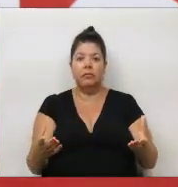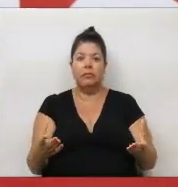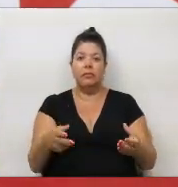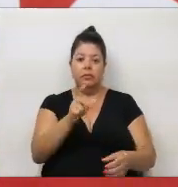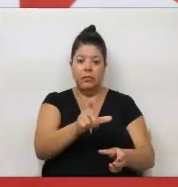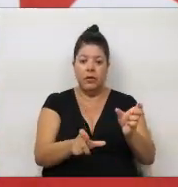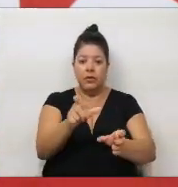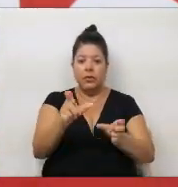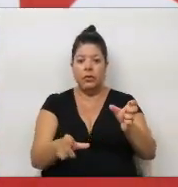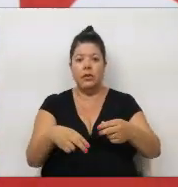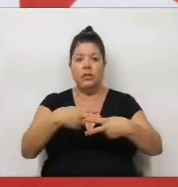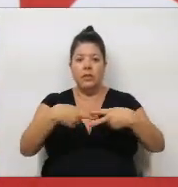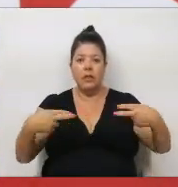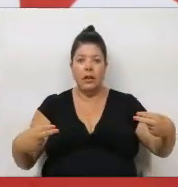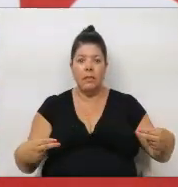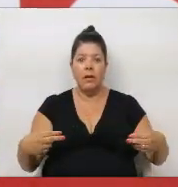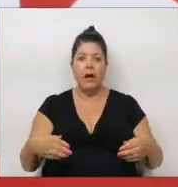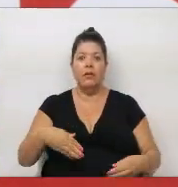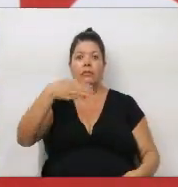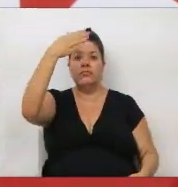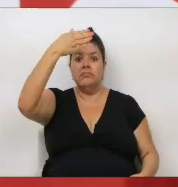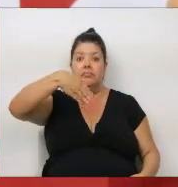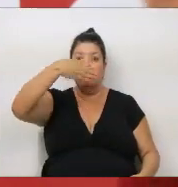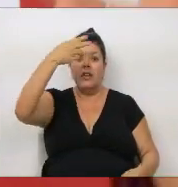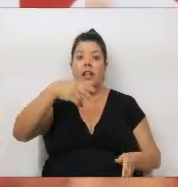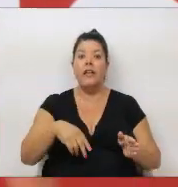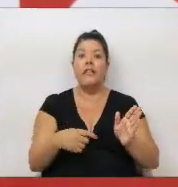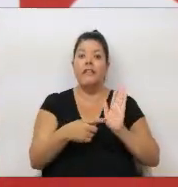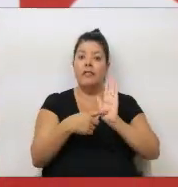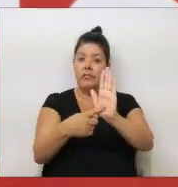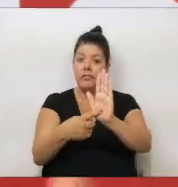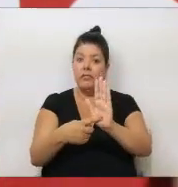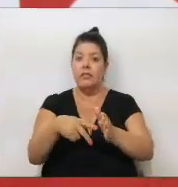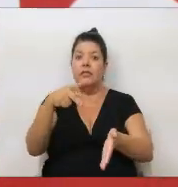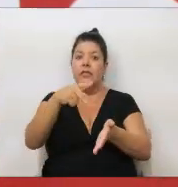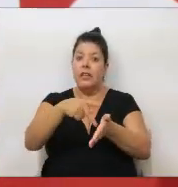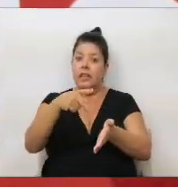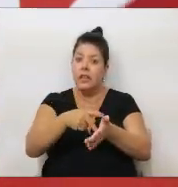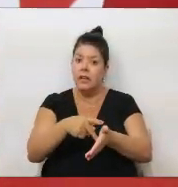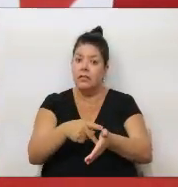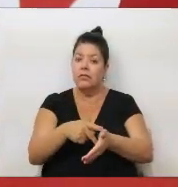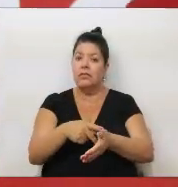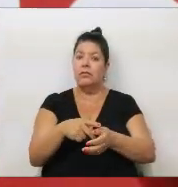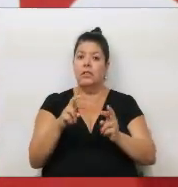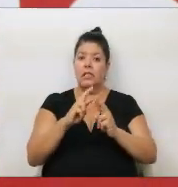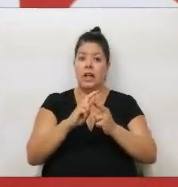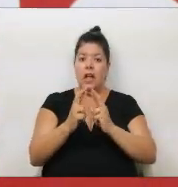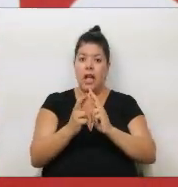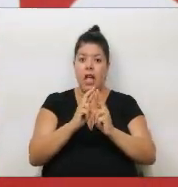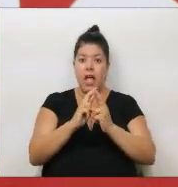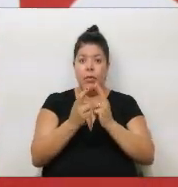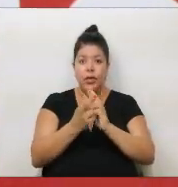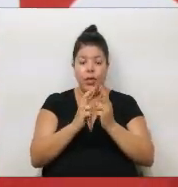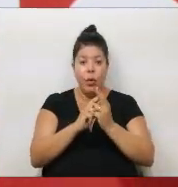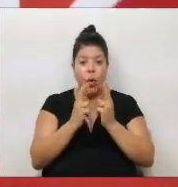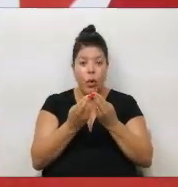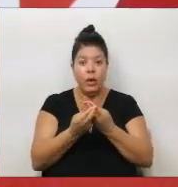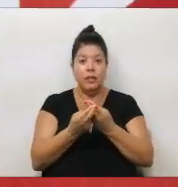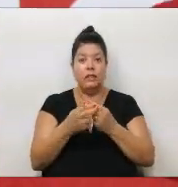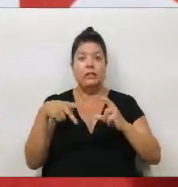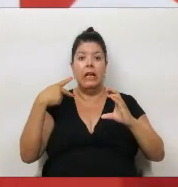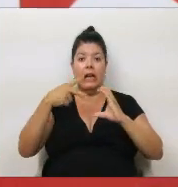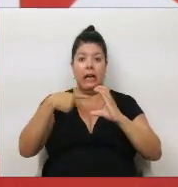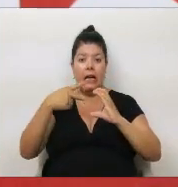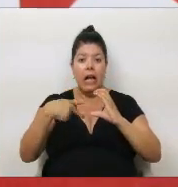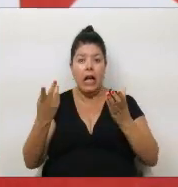em serviço e em transparência, através das sessões da Câmara, através das reuniões plenárias,